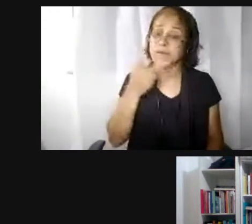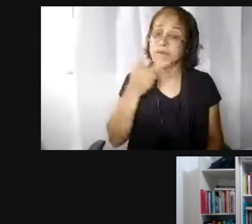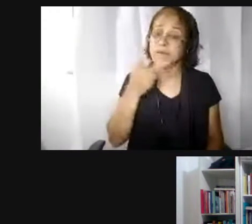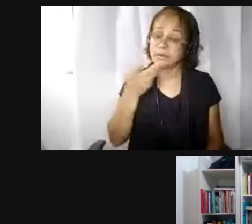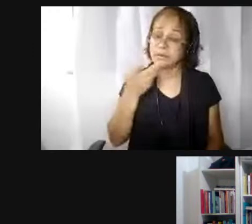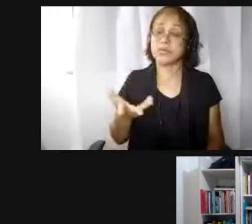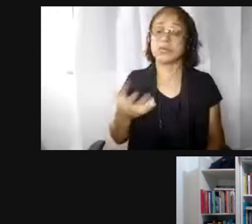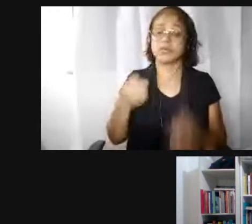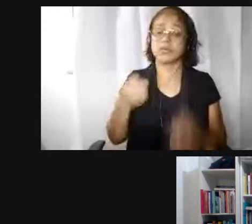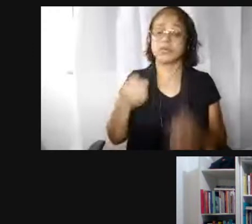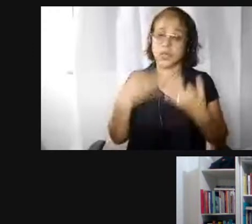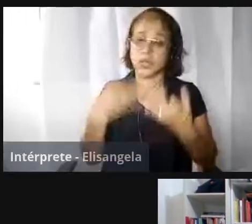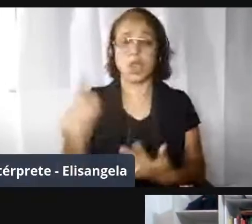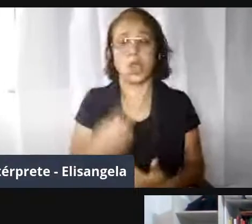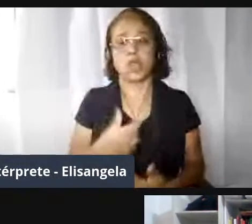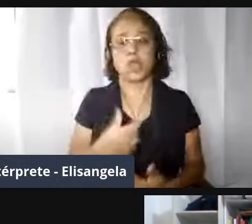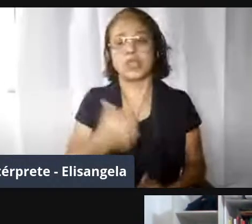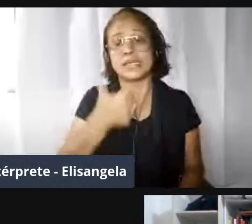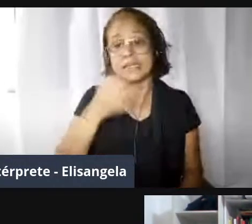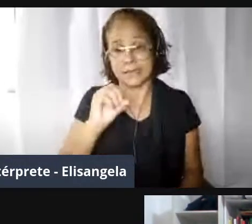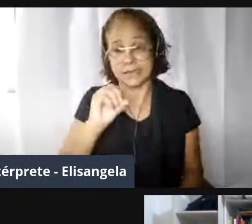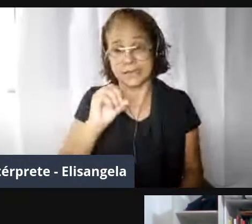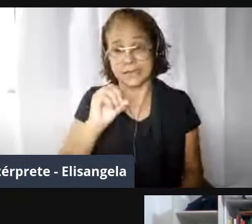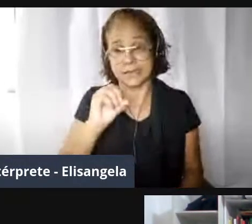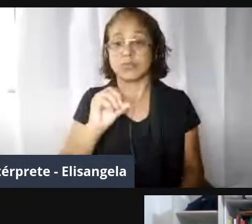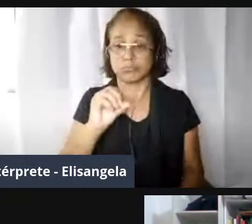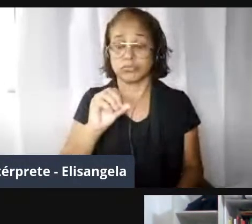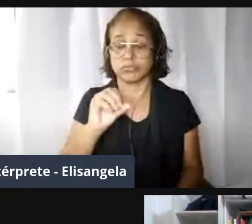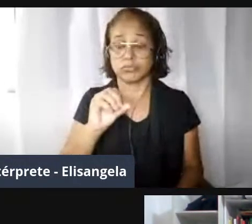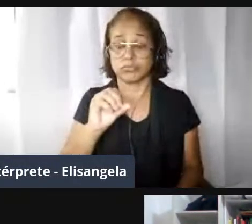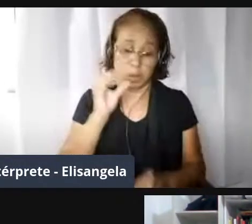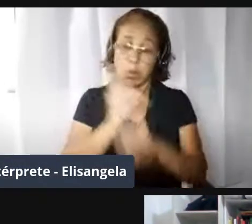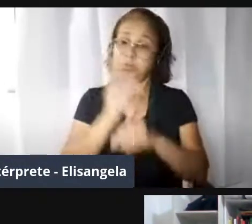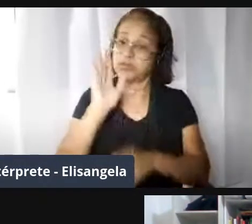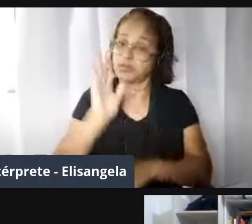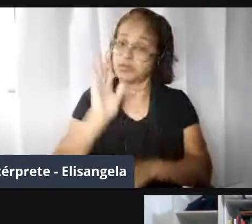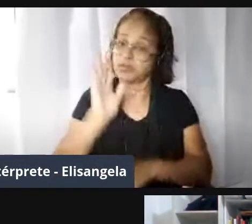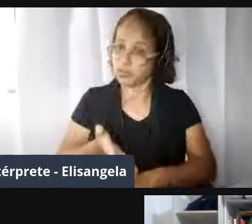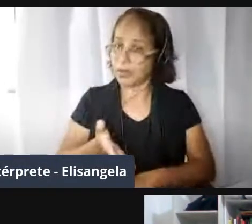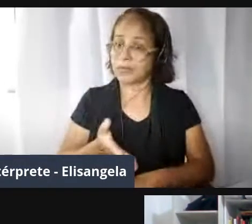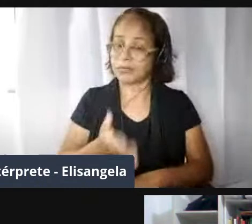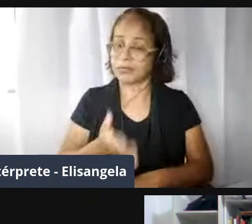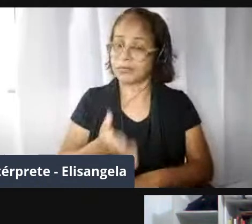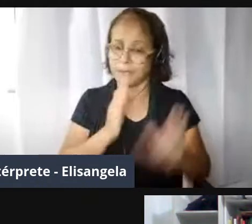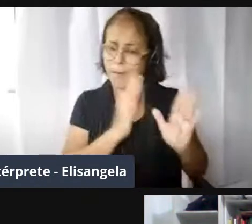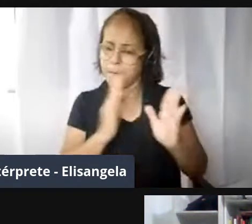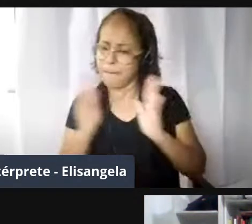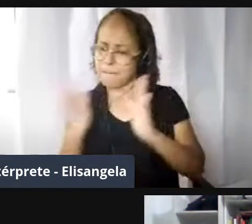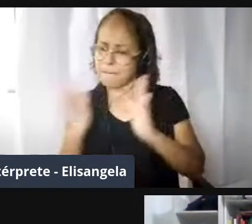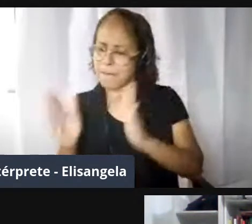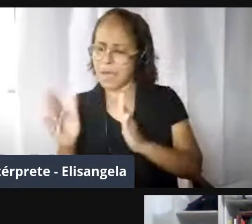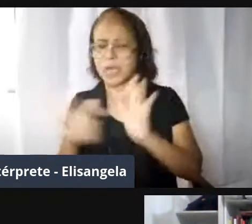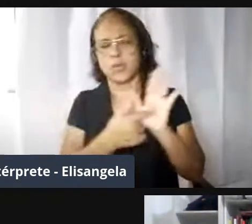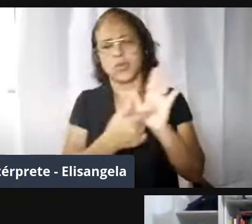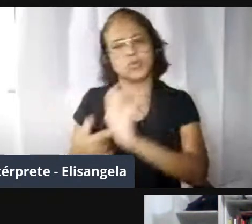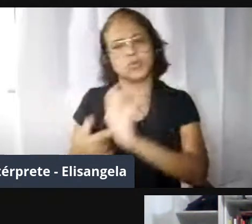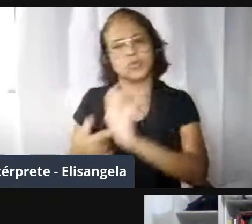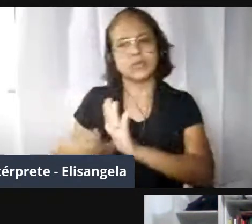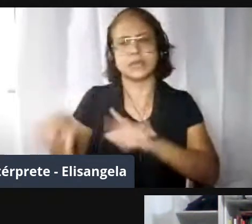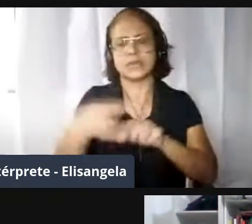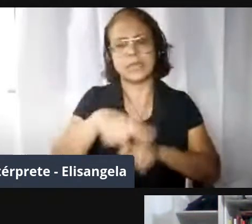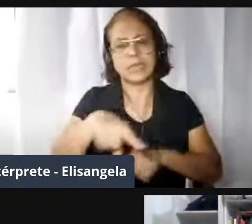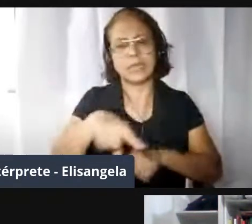encontro. Acho que tem esse sentido, né? Mostrar um pouco, né, para as outras linhas, para os outros colegas de outros programas, de outros estados,